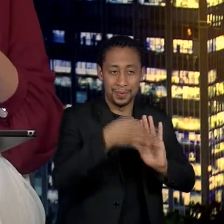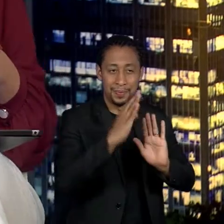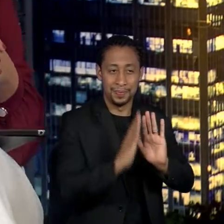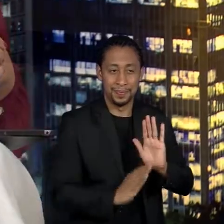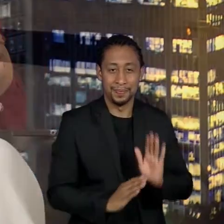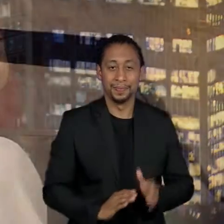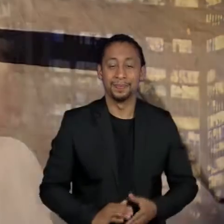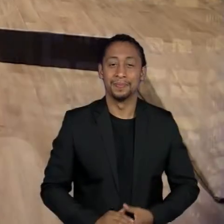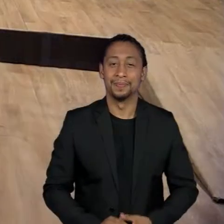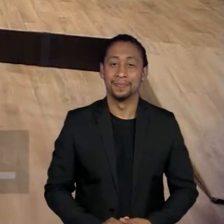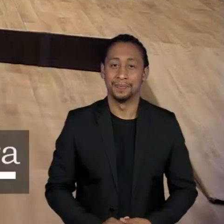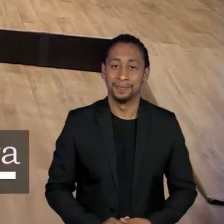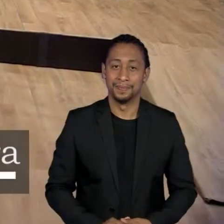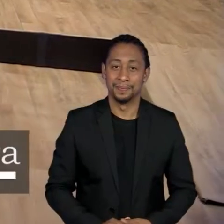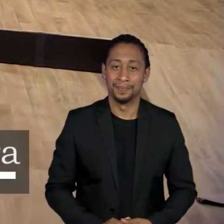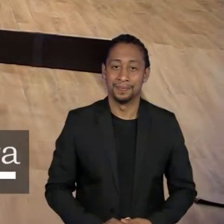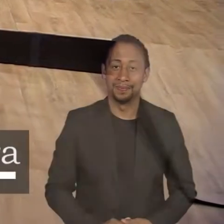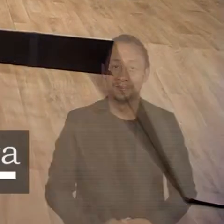volta já.